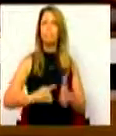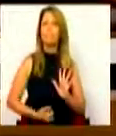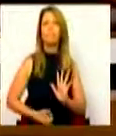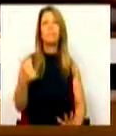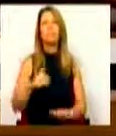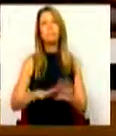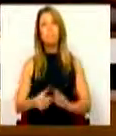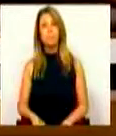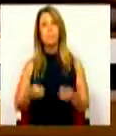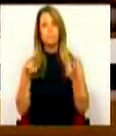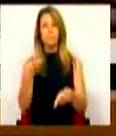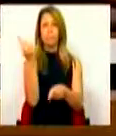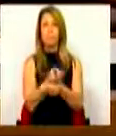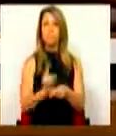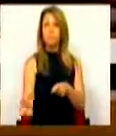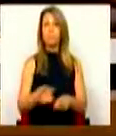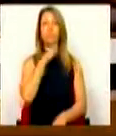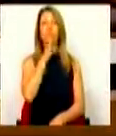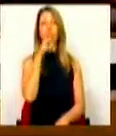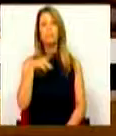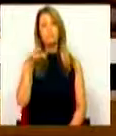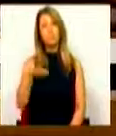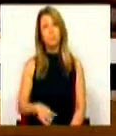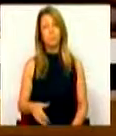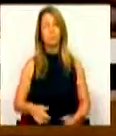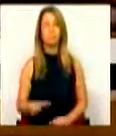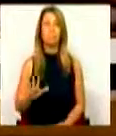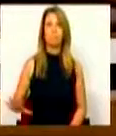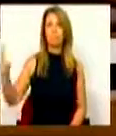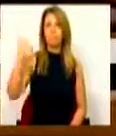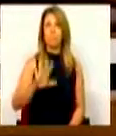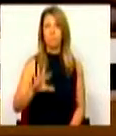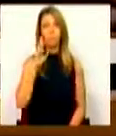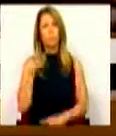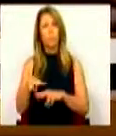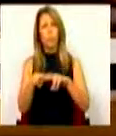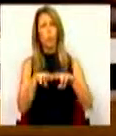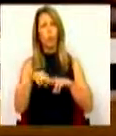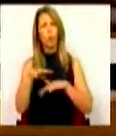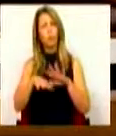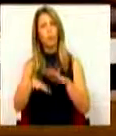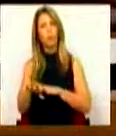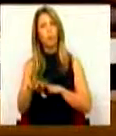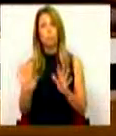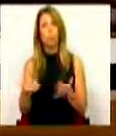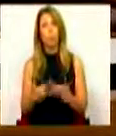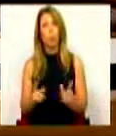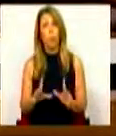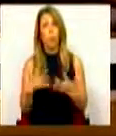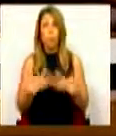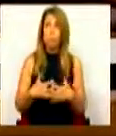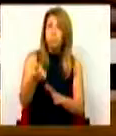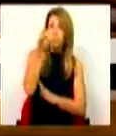uma aposta definitiva na ferrovia portuguesa. O diagnóstico, entretanto efetuado, não dava nenhuma margem para